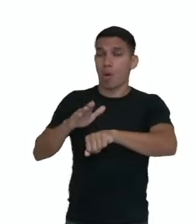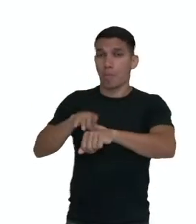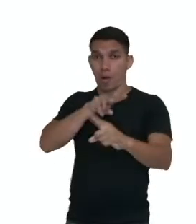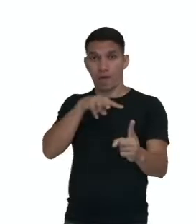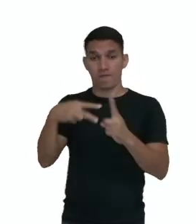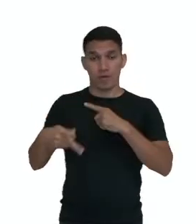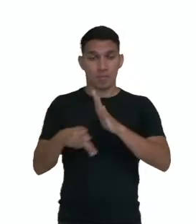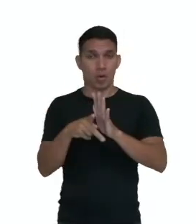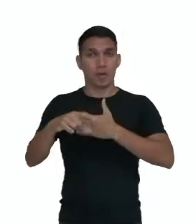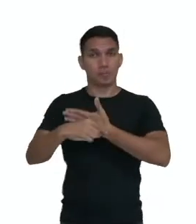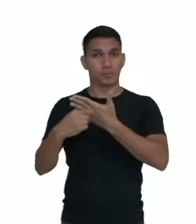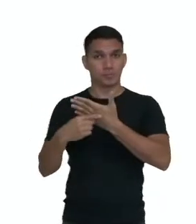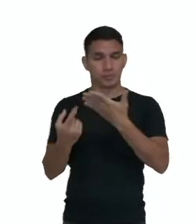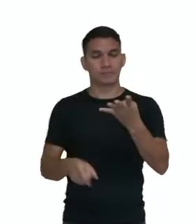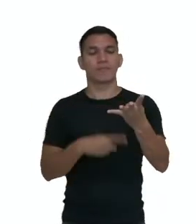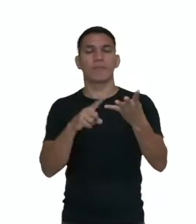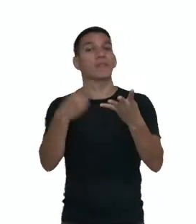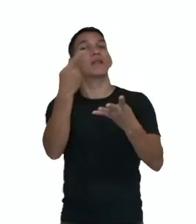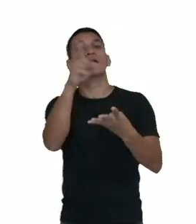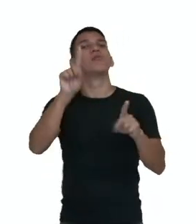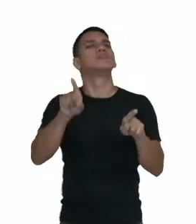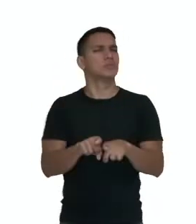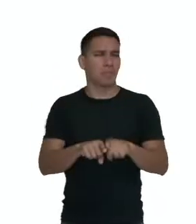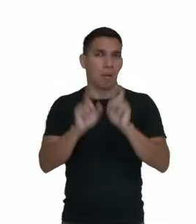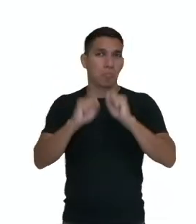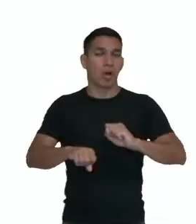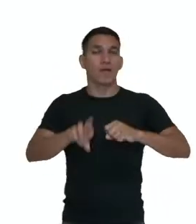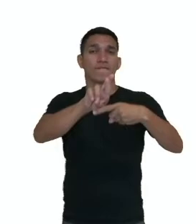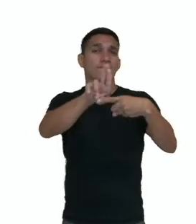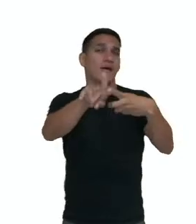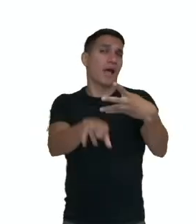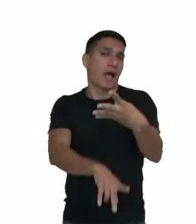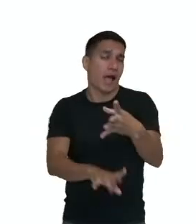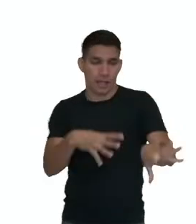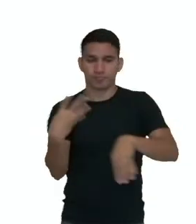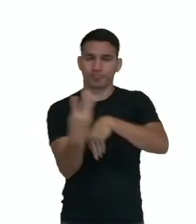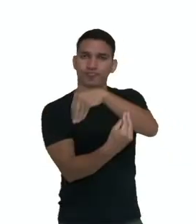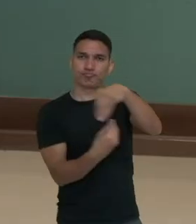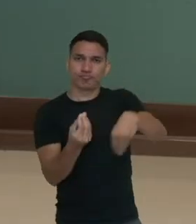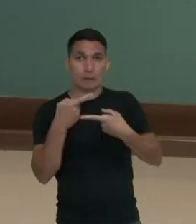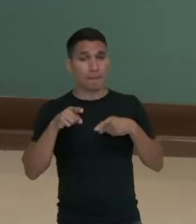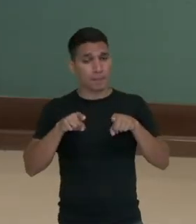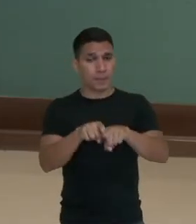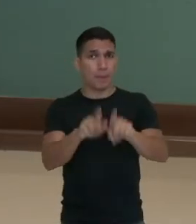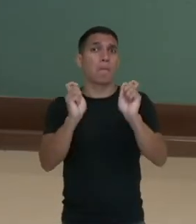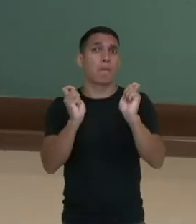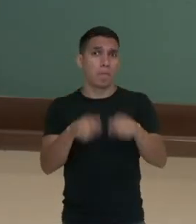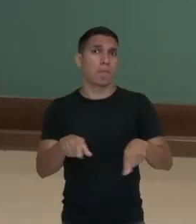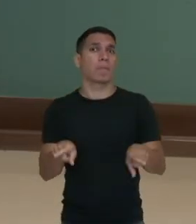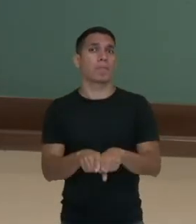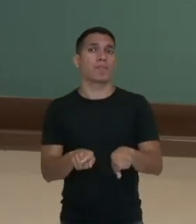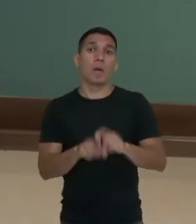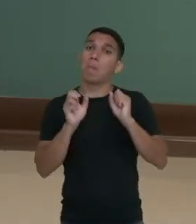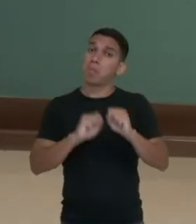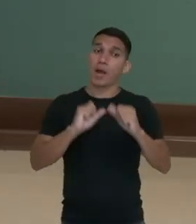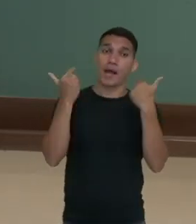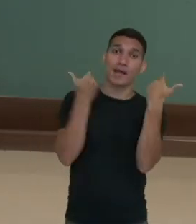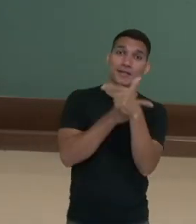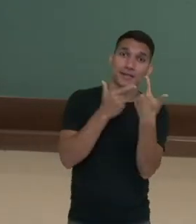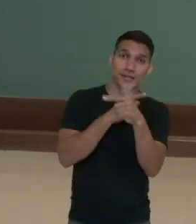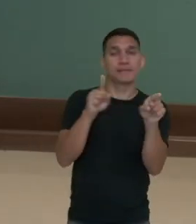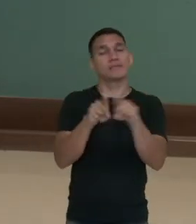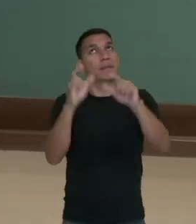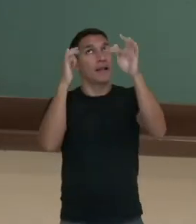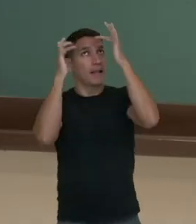e, por fim, pode apresentar vários tipos, né, misturados ao mesmo tempo, né? Pode ter humor e ser reflexiva,